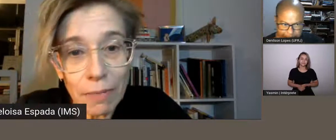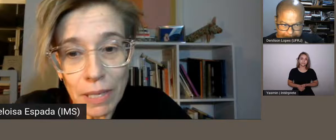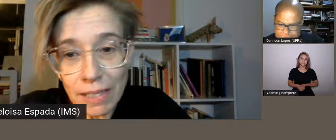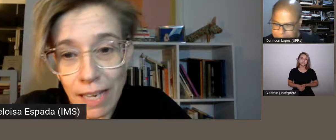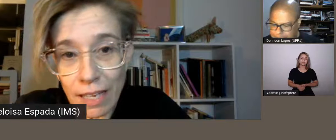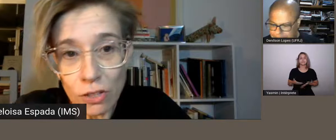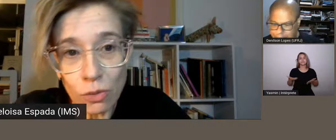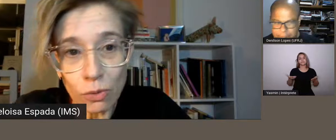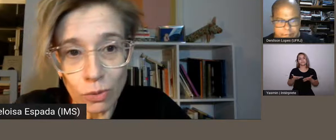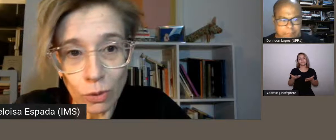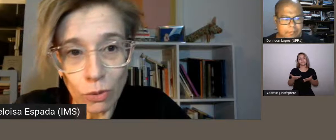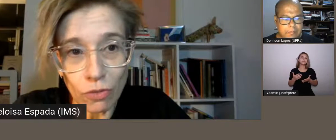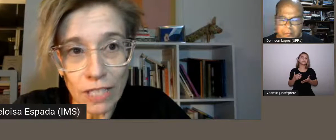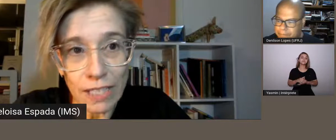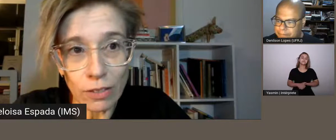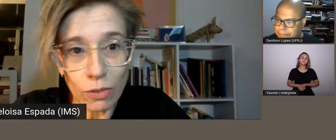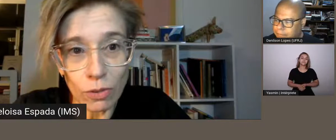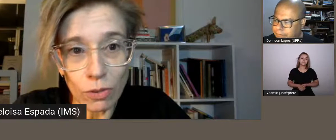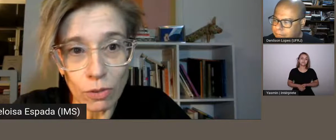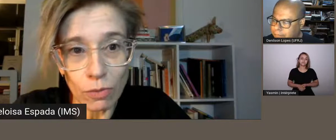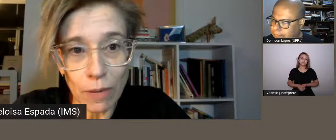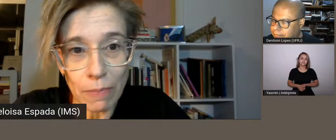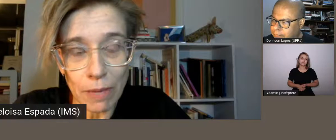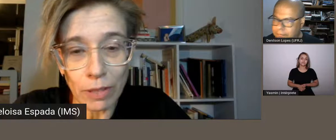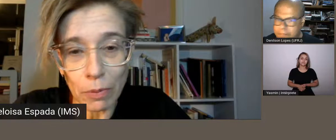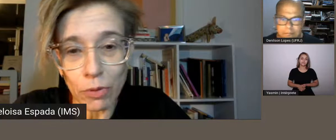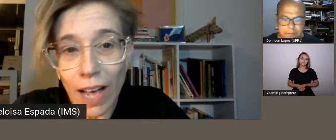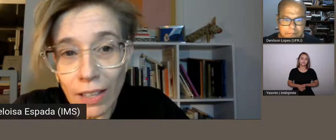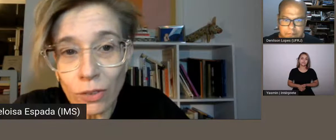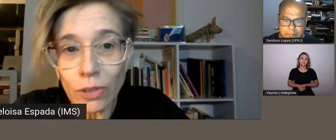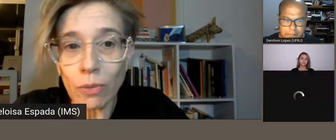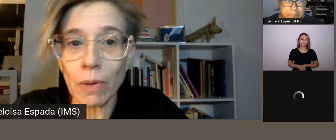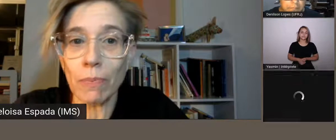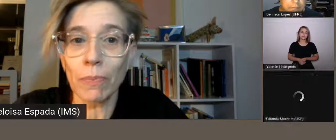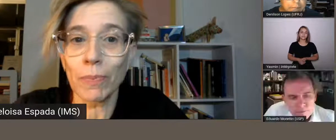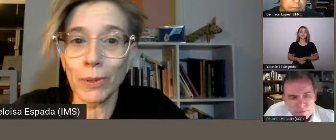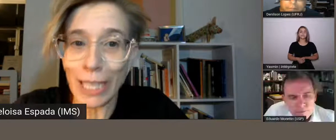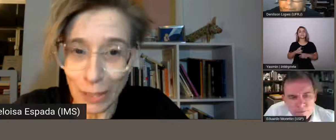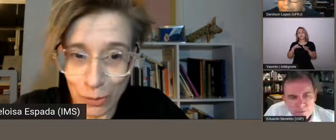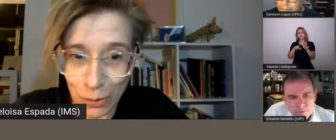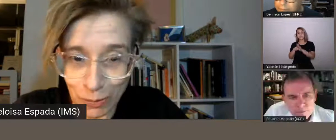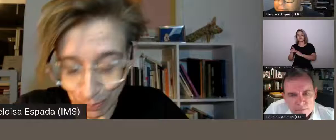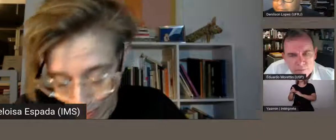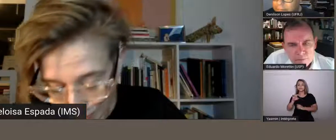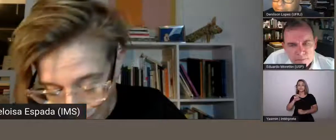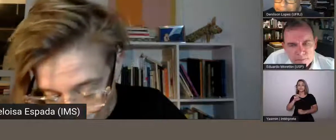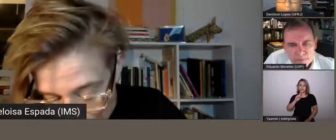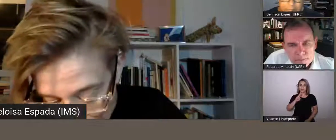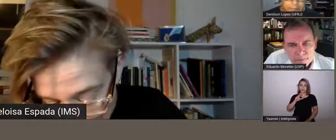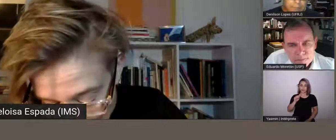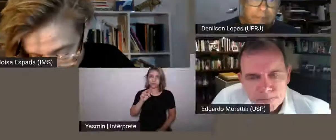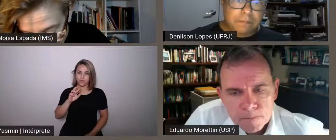começar aqui, pensando junto, fazendo uma pergunta para o Eduardo e uma para o Denilson.